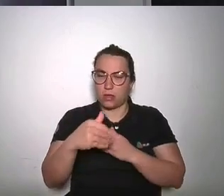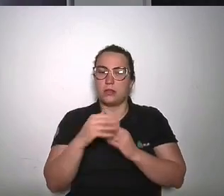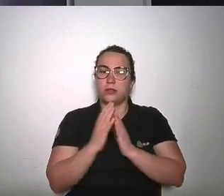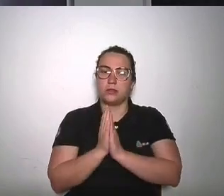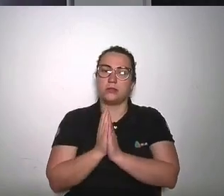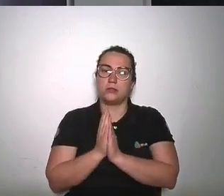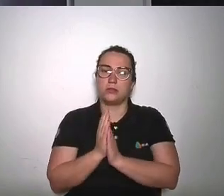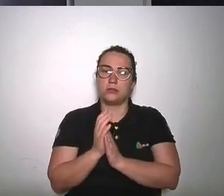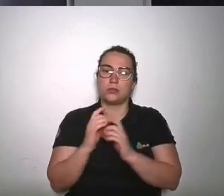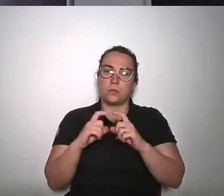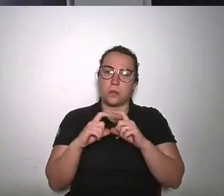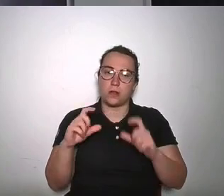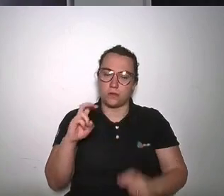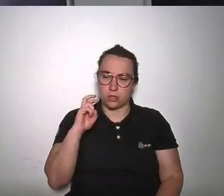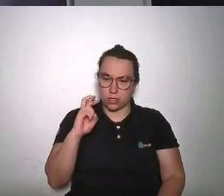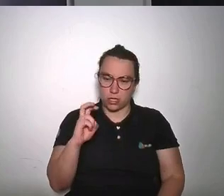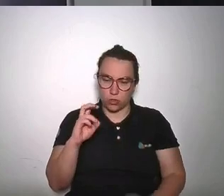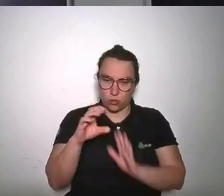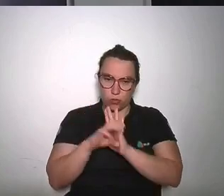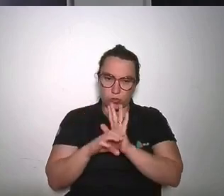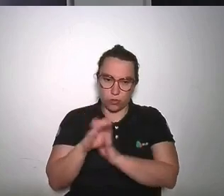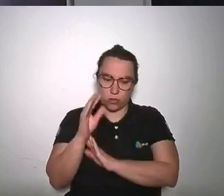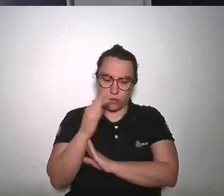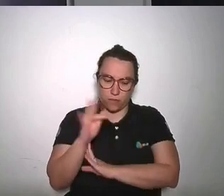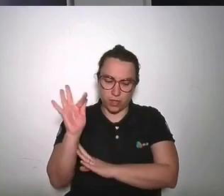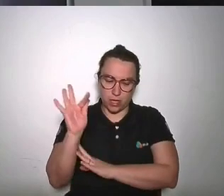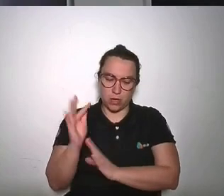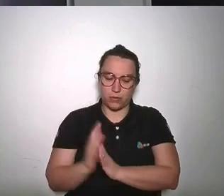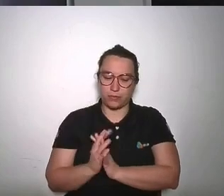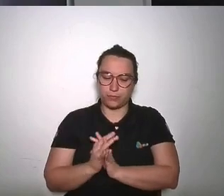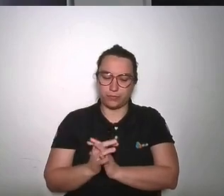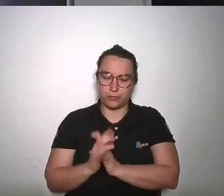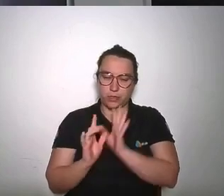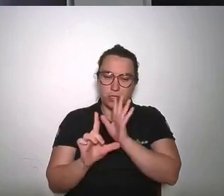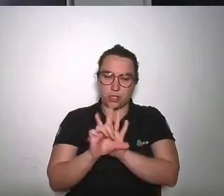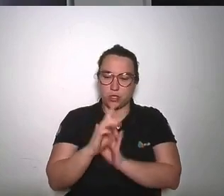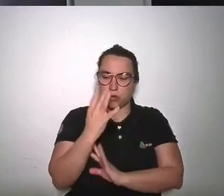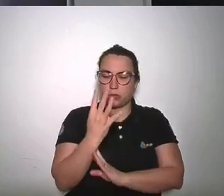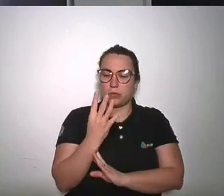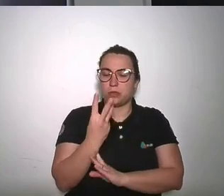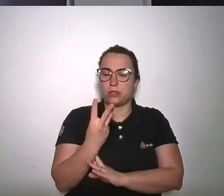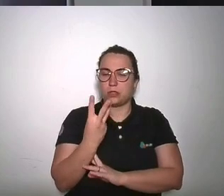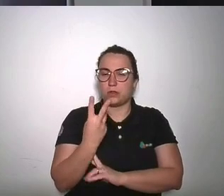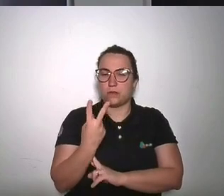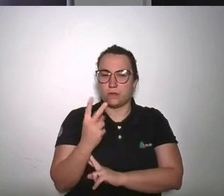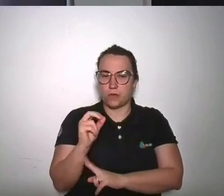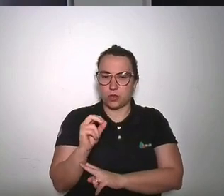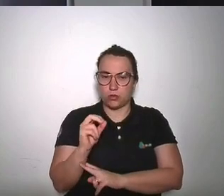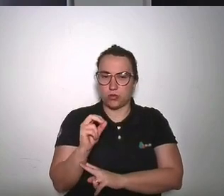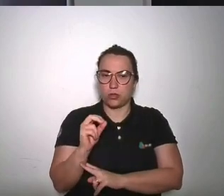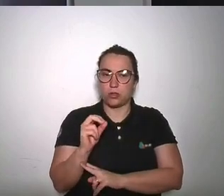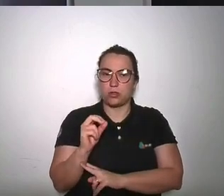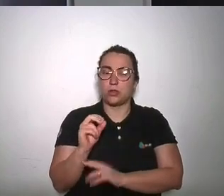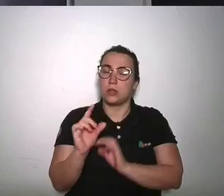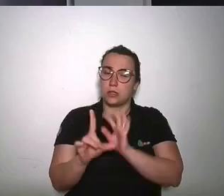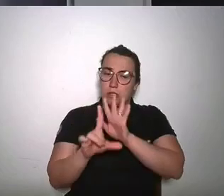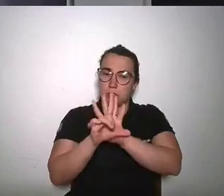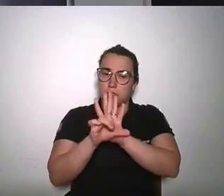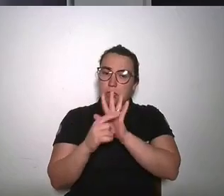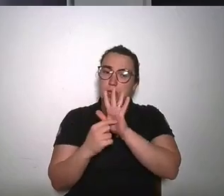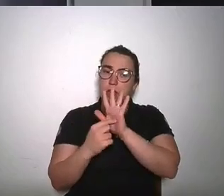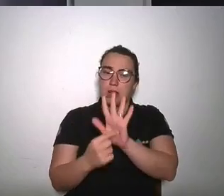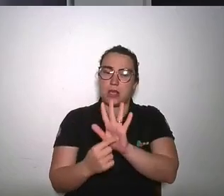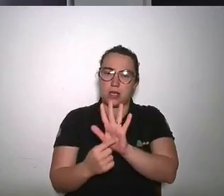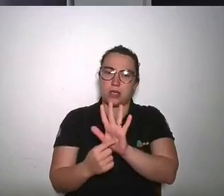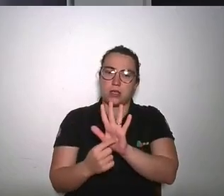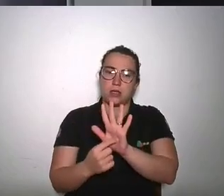parágrafo 5º da Constituição Federal, e a Lei 4.320, que é a lei que